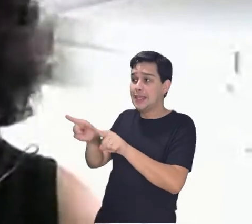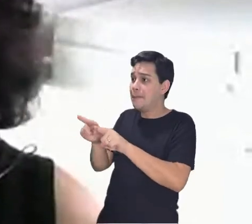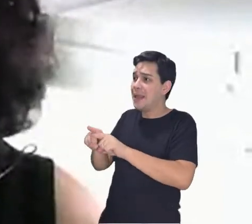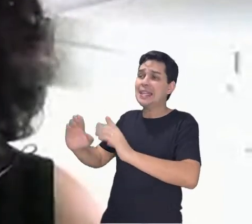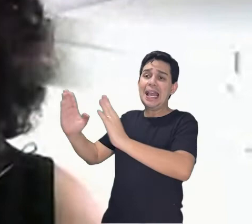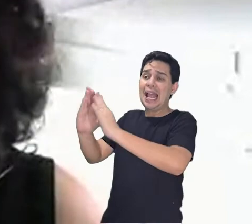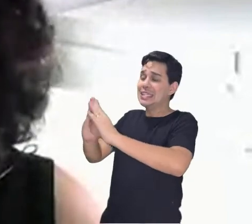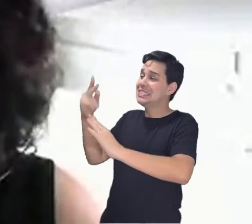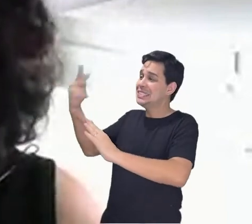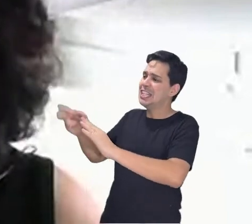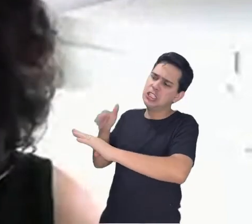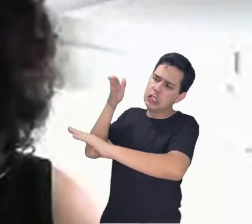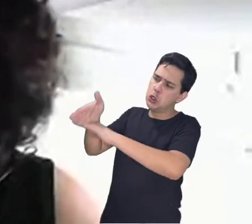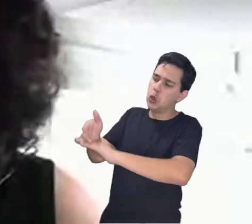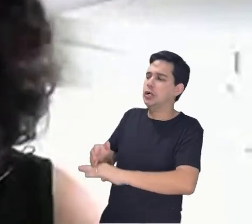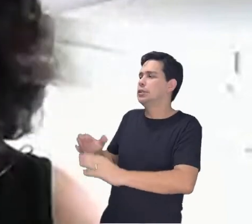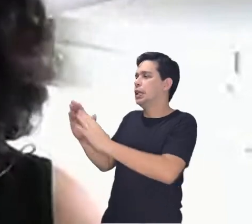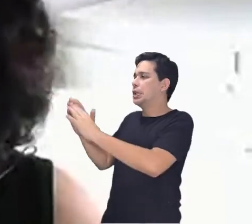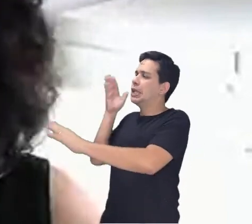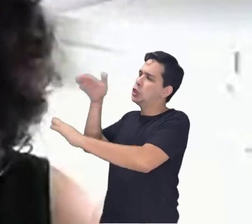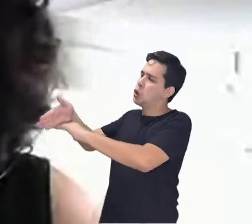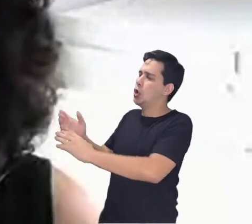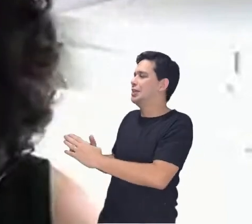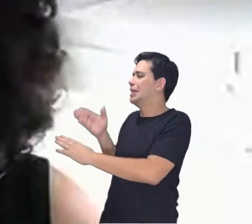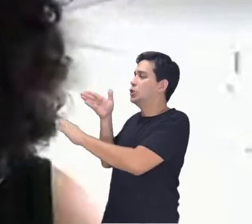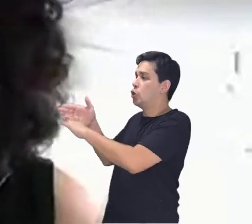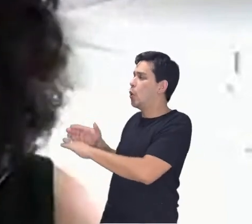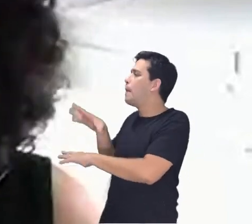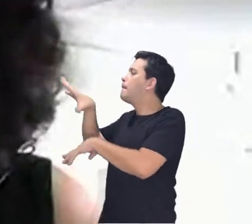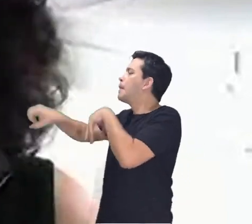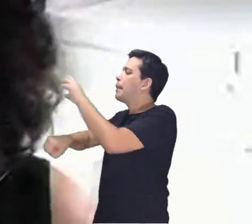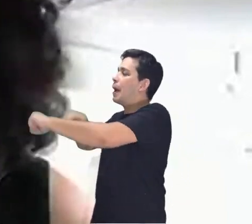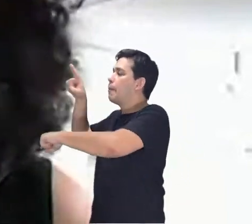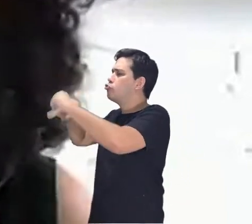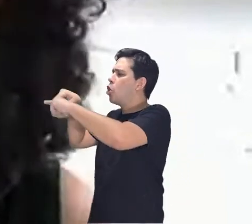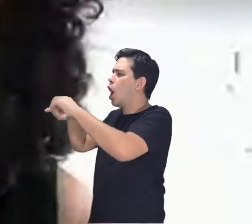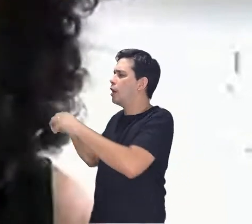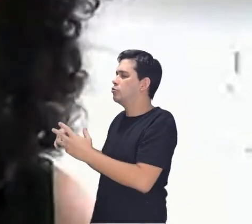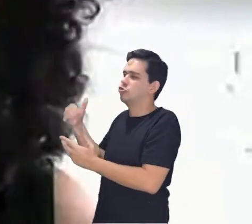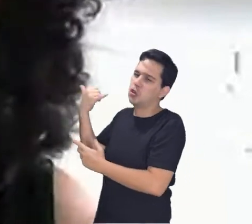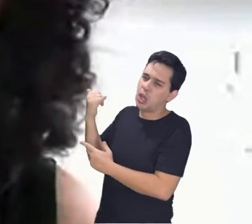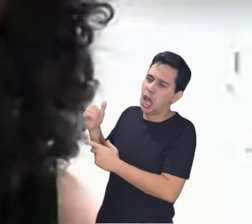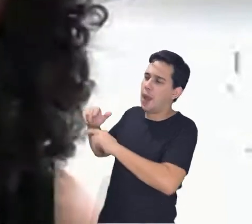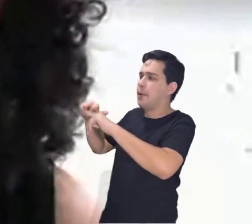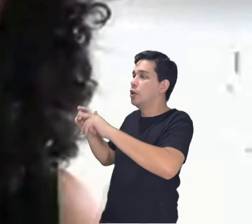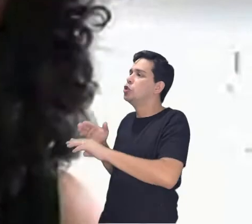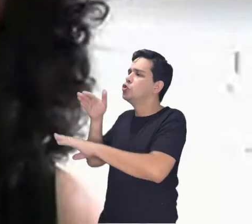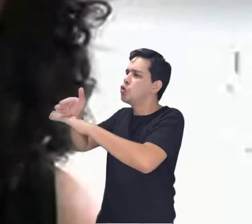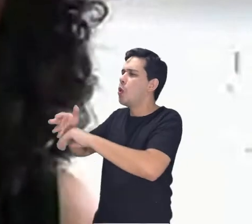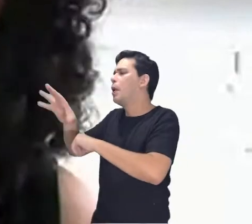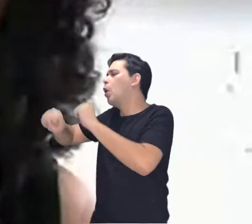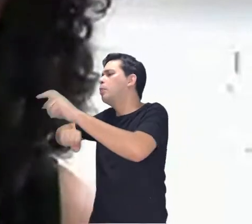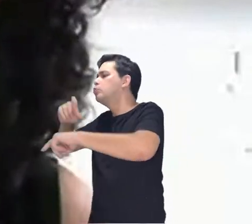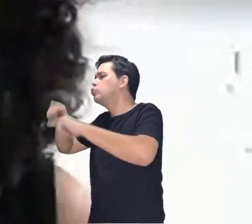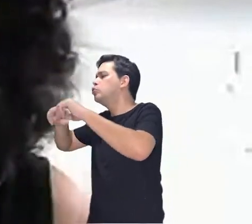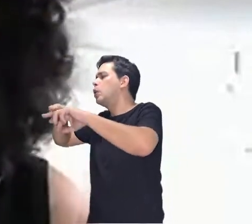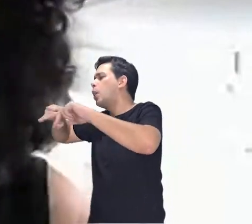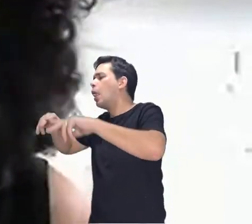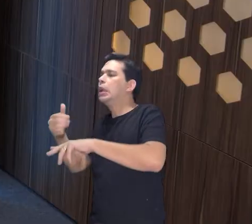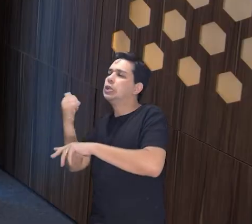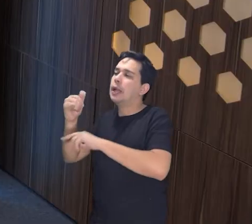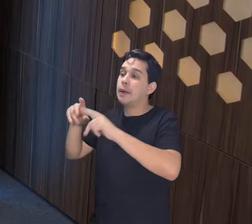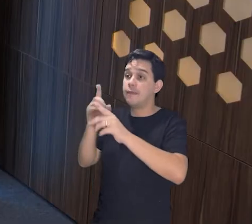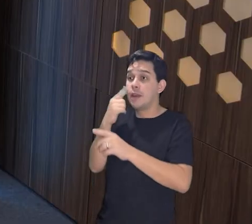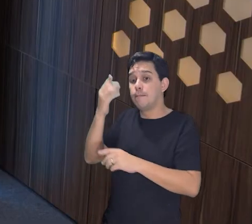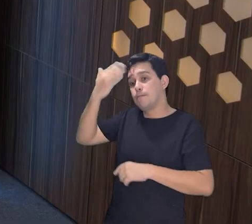de um aparelho de telefone celular, que a gente acredita que vai identificar outras pessoas que também participaram desse Tribunal do